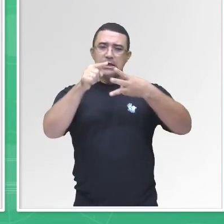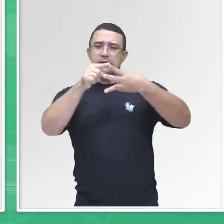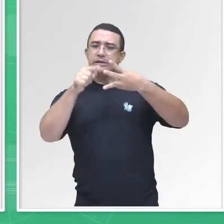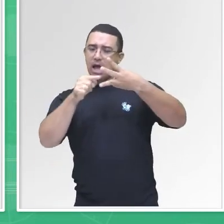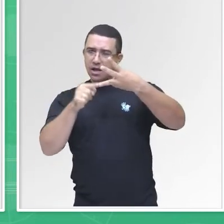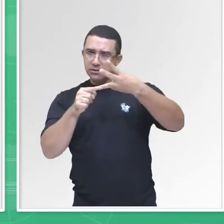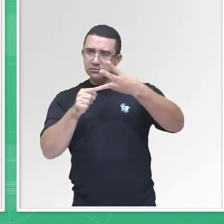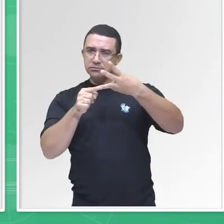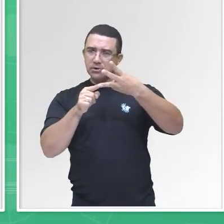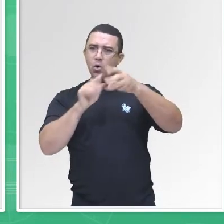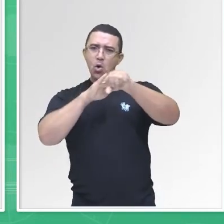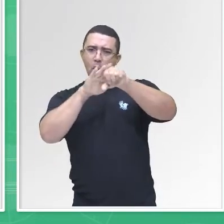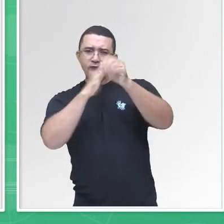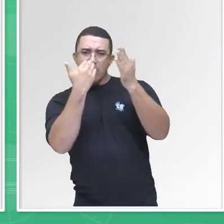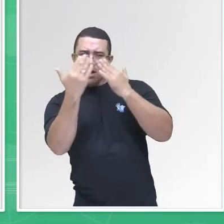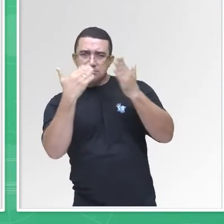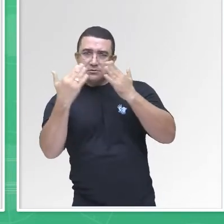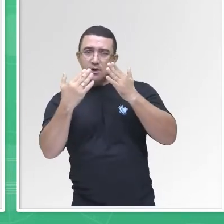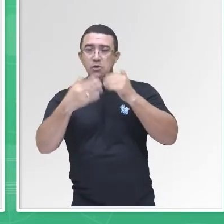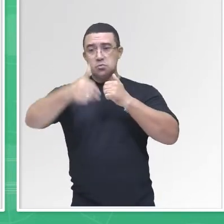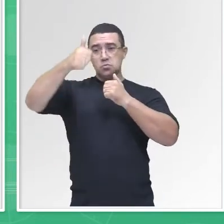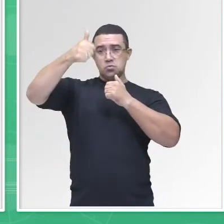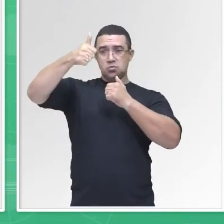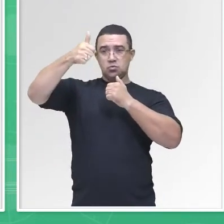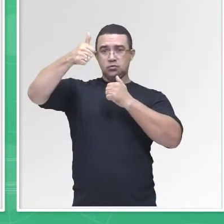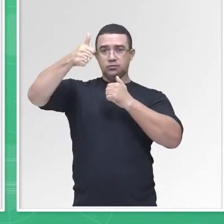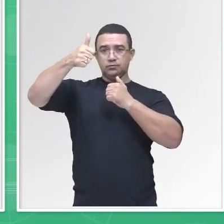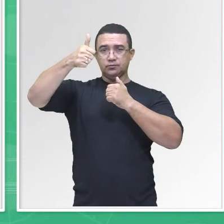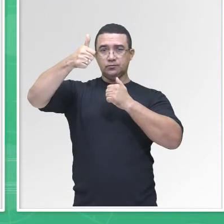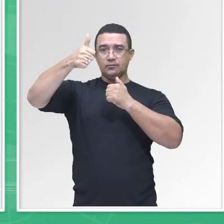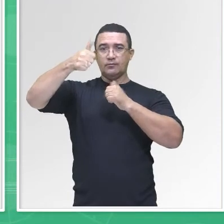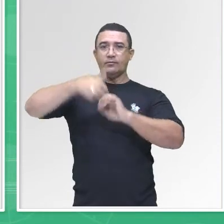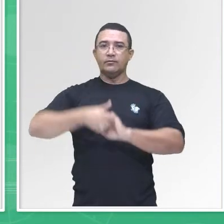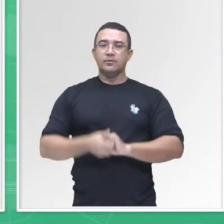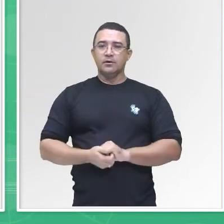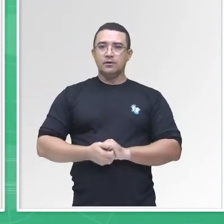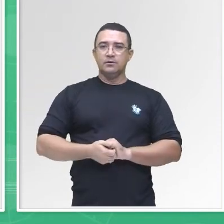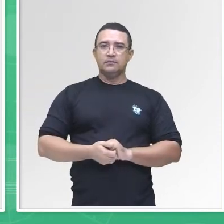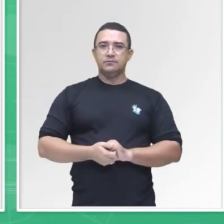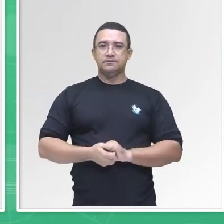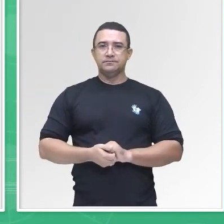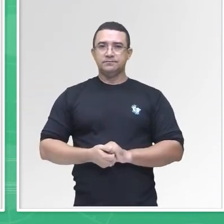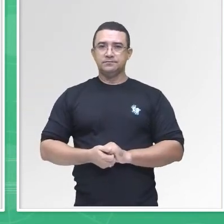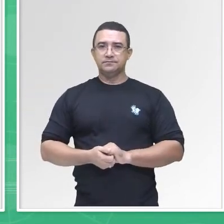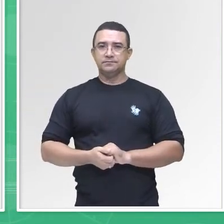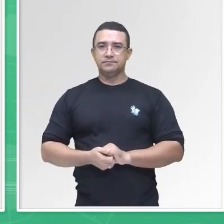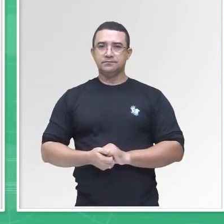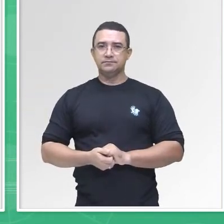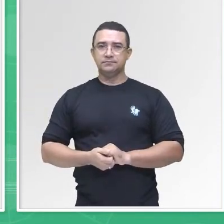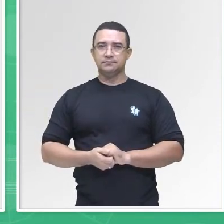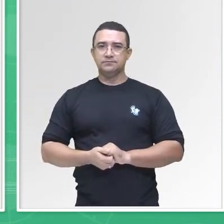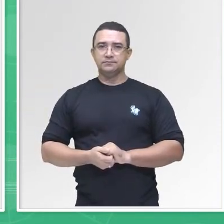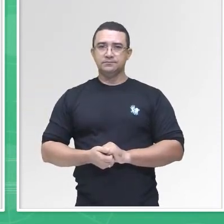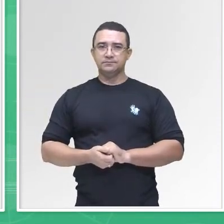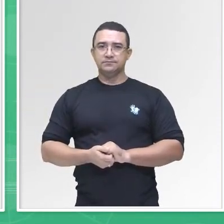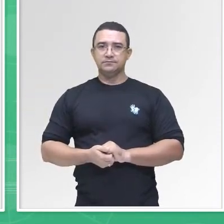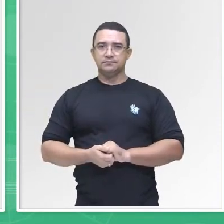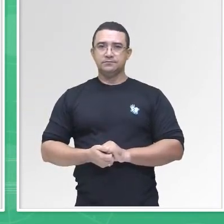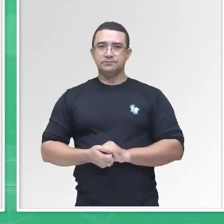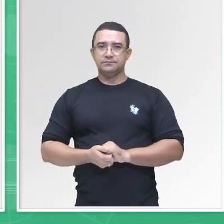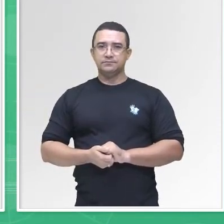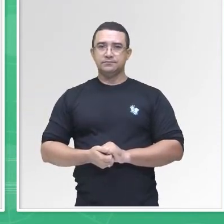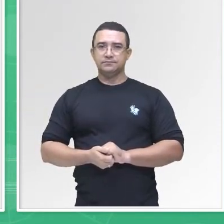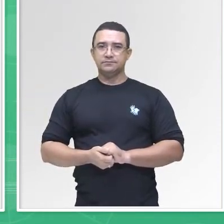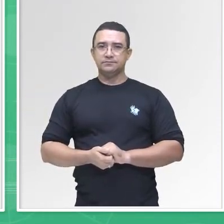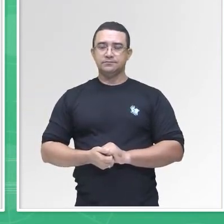charlas. Charla 1, vamos lá, charla 1 diz assim, AB, AB, são